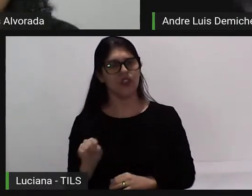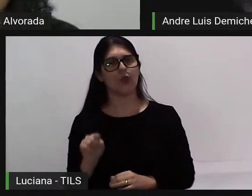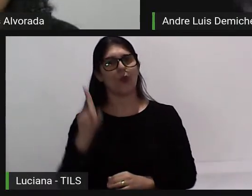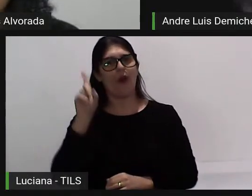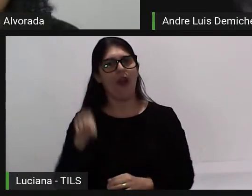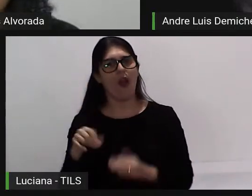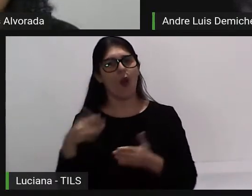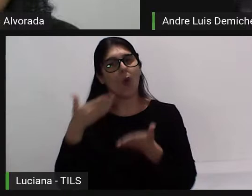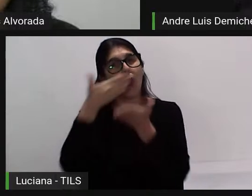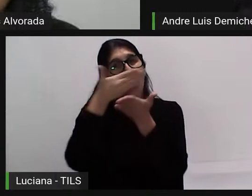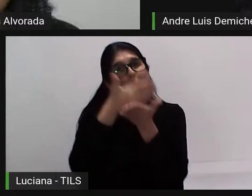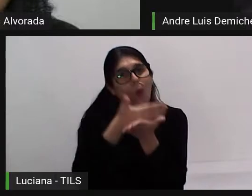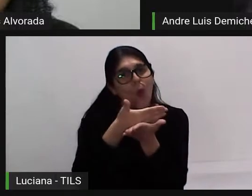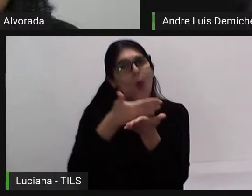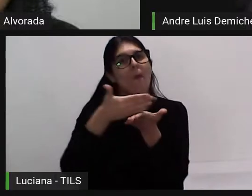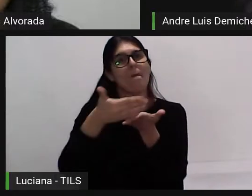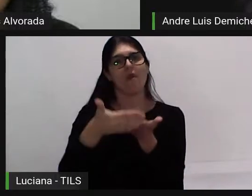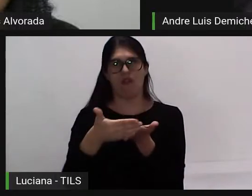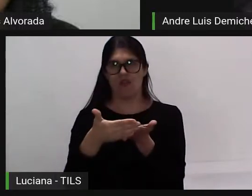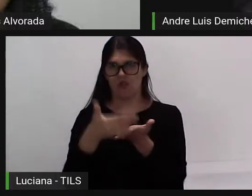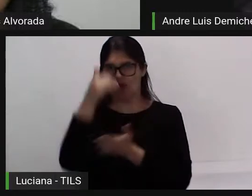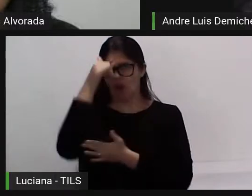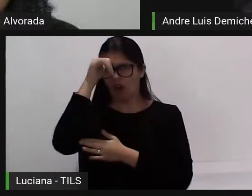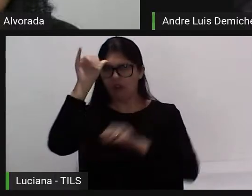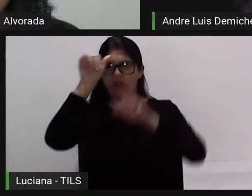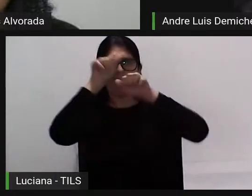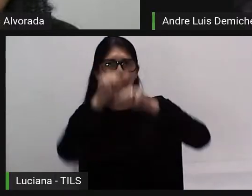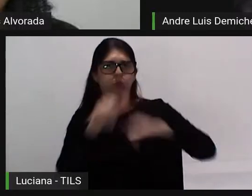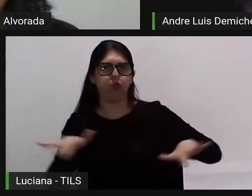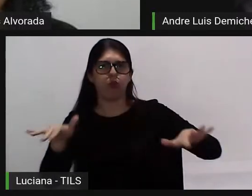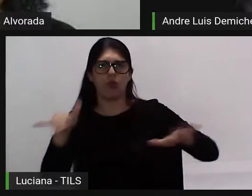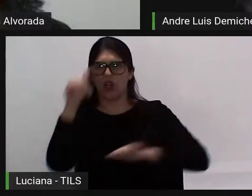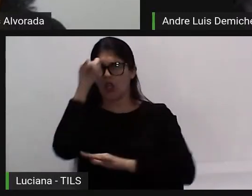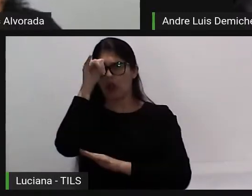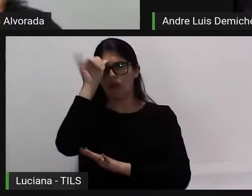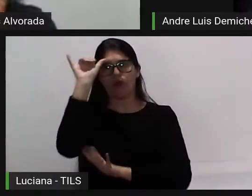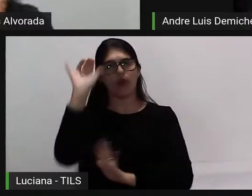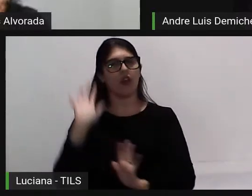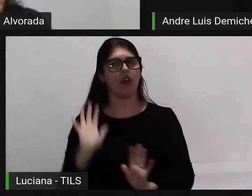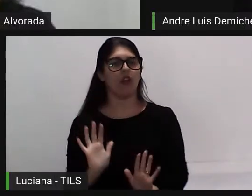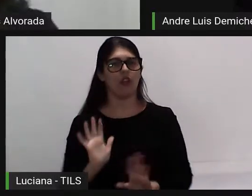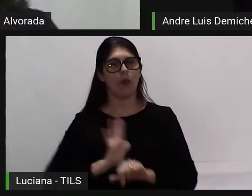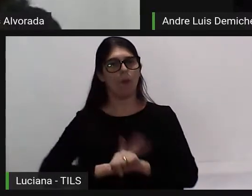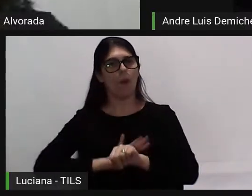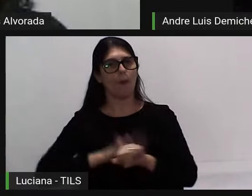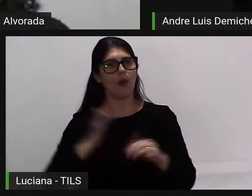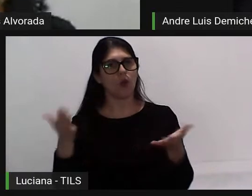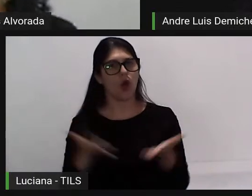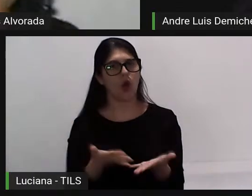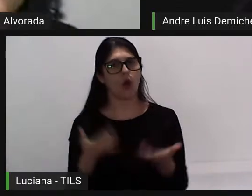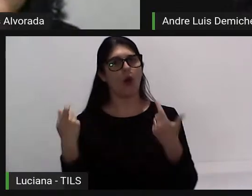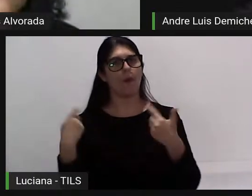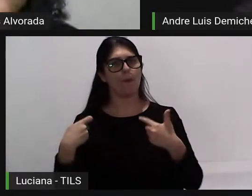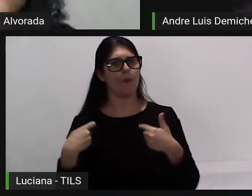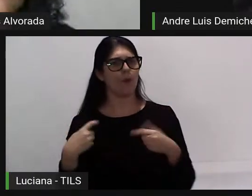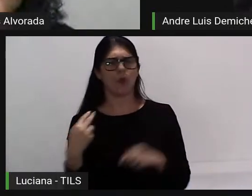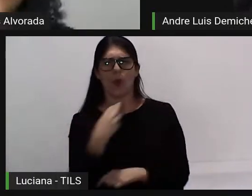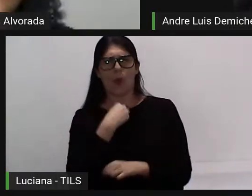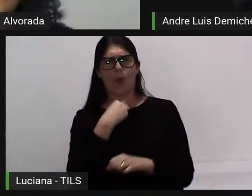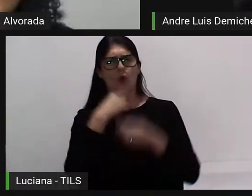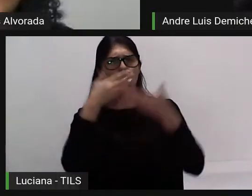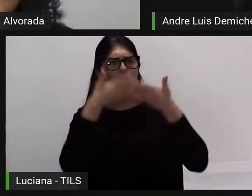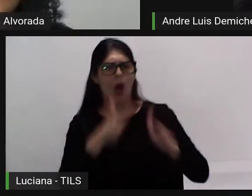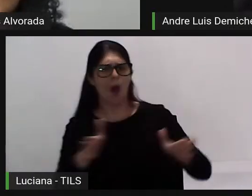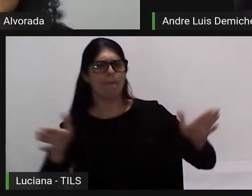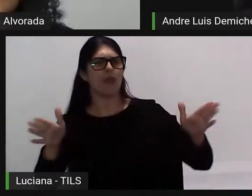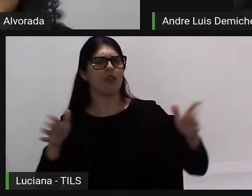queremos propagar, já ficamos um ano, assim, ó, não queremos nesse momento, ah, tá, beleza, vamos abrir, e aí nós teremos